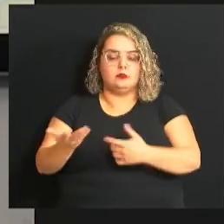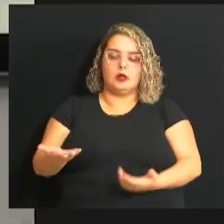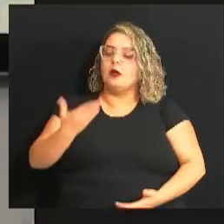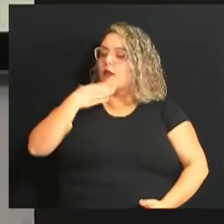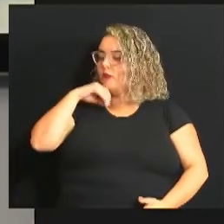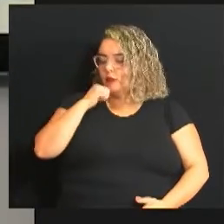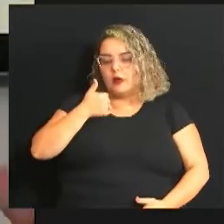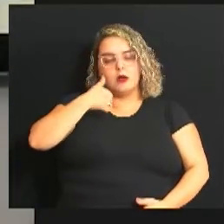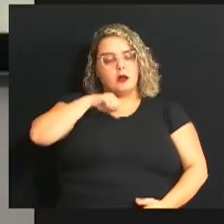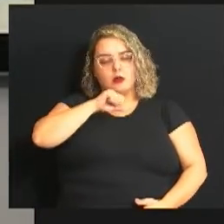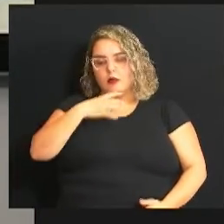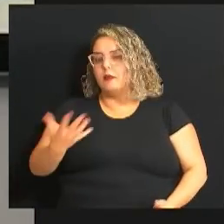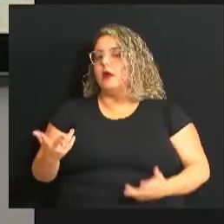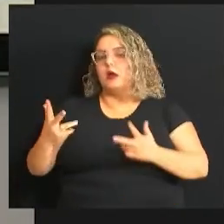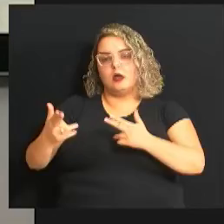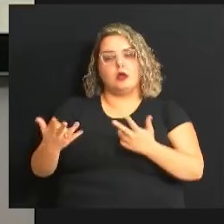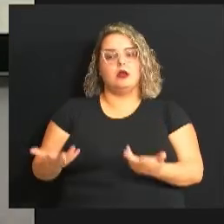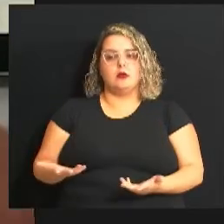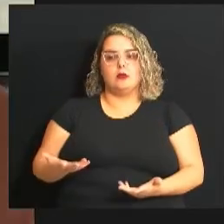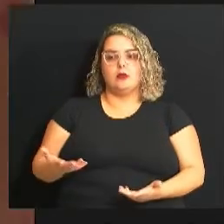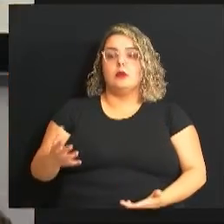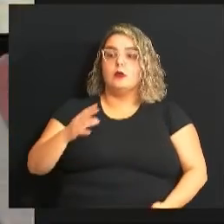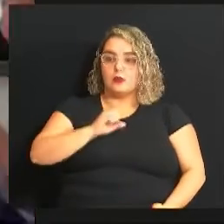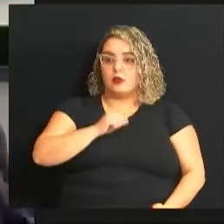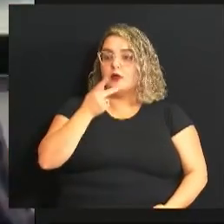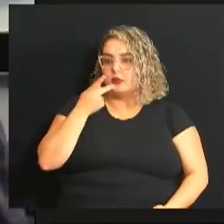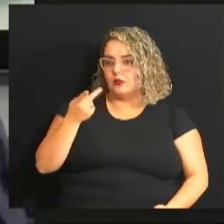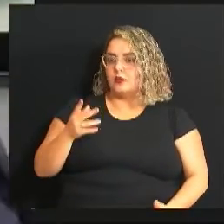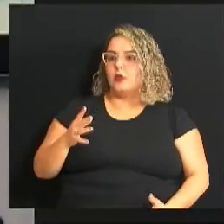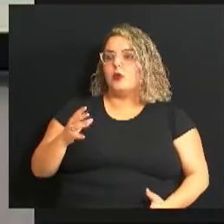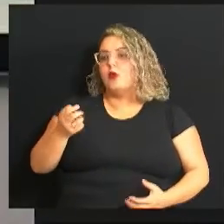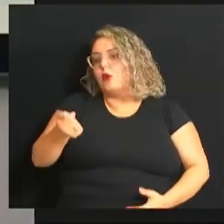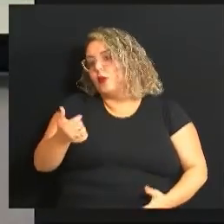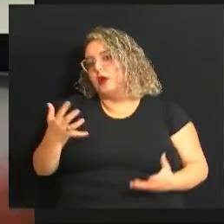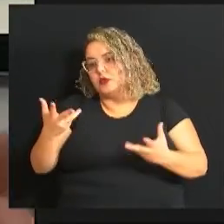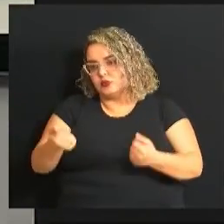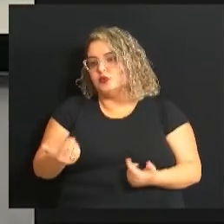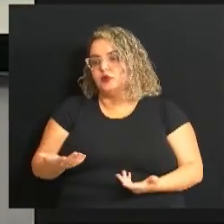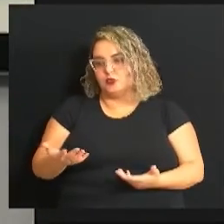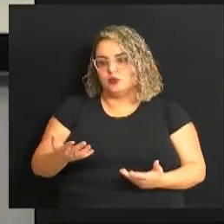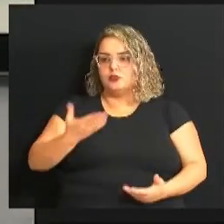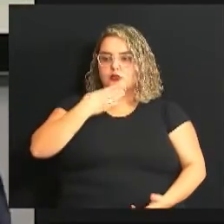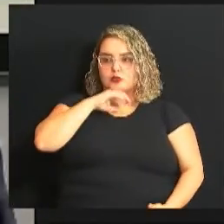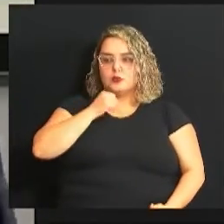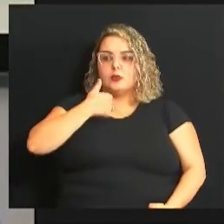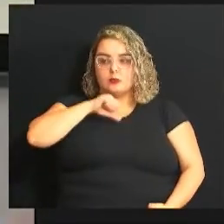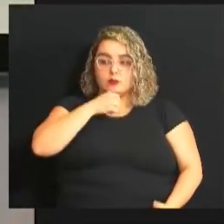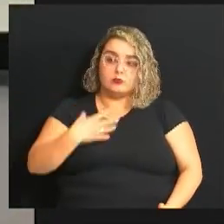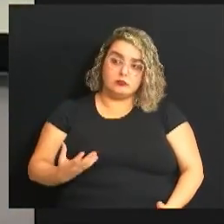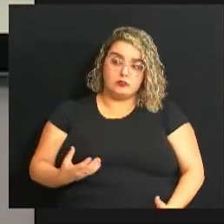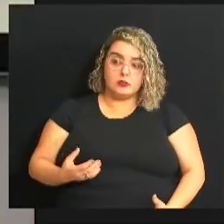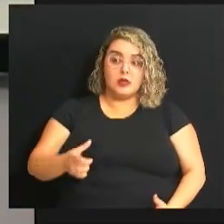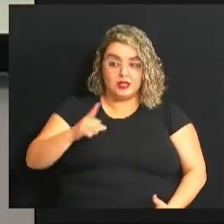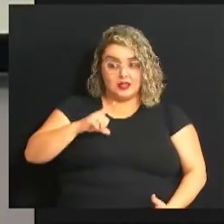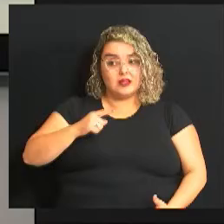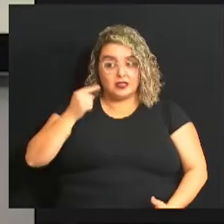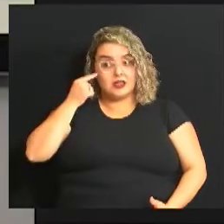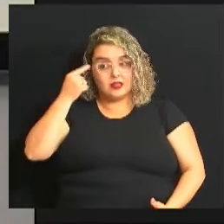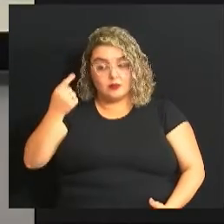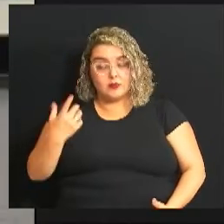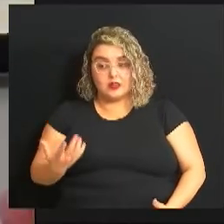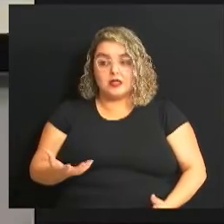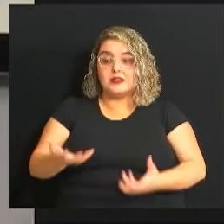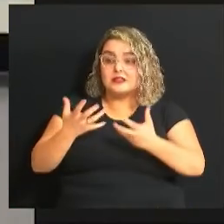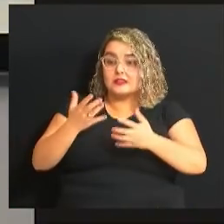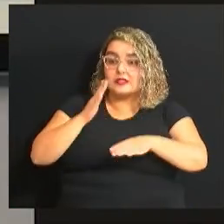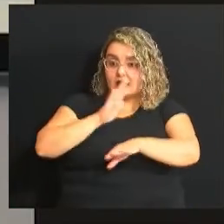eu gosto de dizer é que os pais, quase todos eles, né, 99%, são muito bem intencionados. Eles querem ajudar, eles